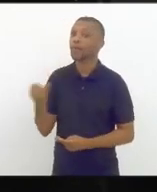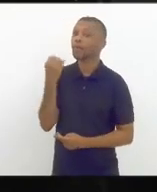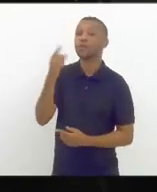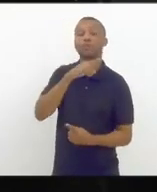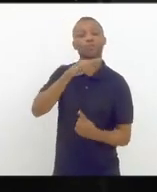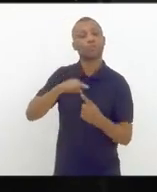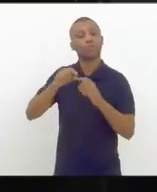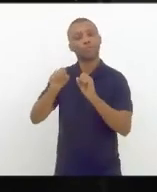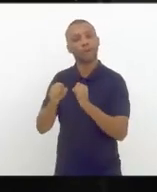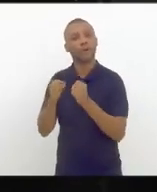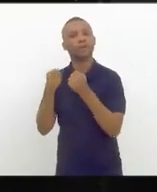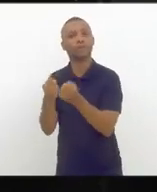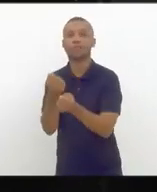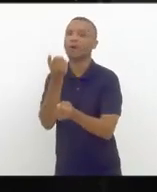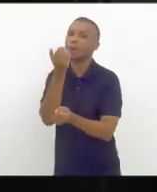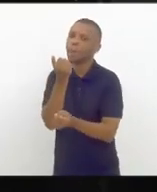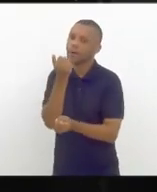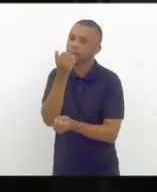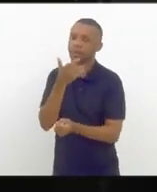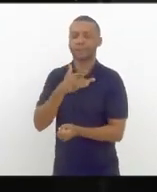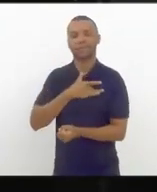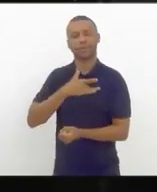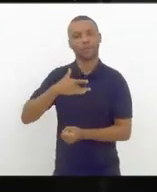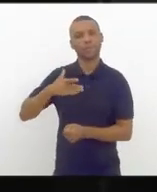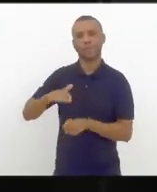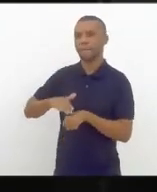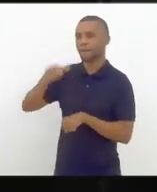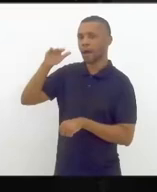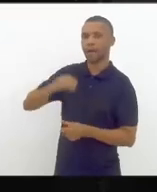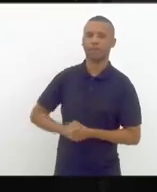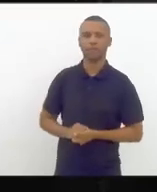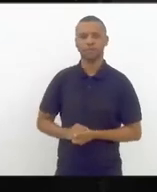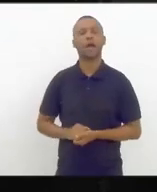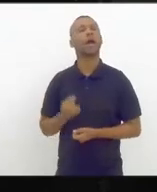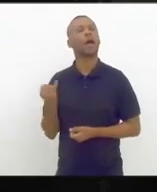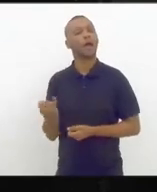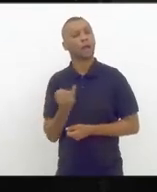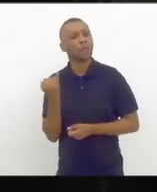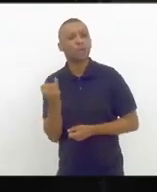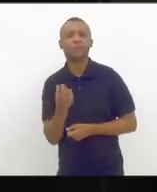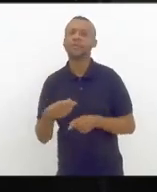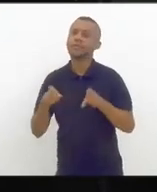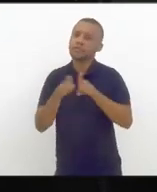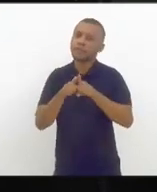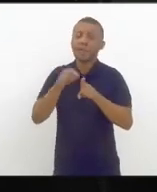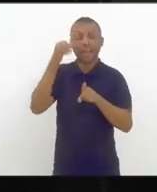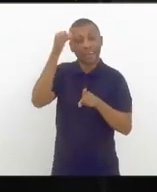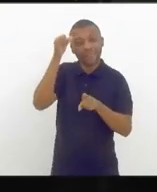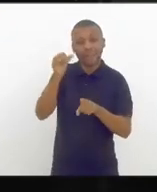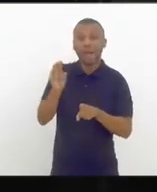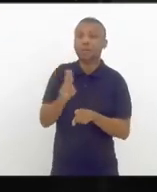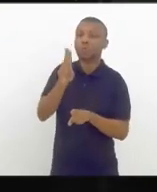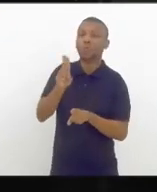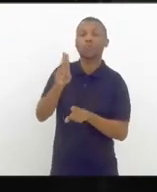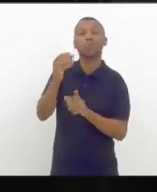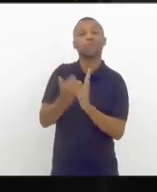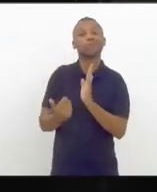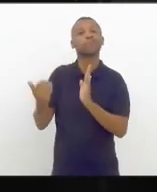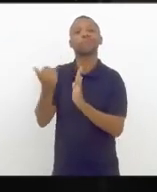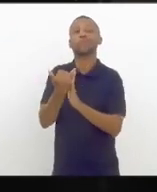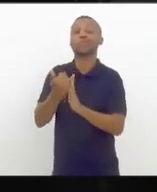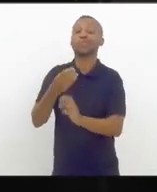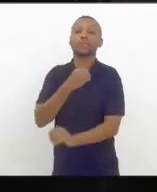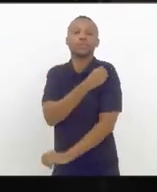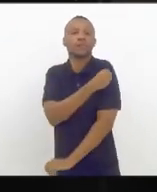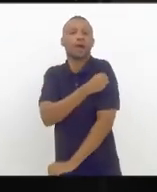mulheres uma alimentação mais saudável é importante é evitar usa excessivo de álcool é importante